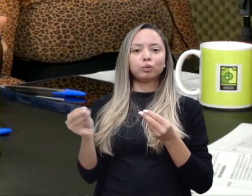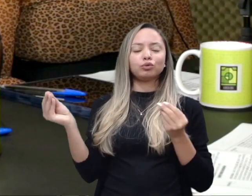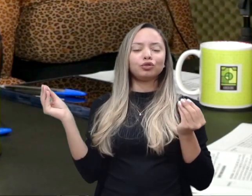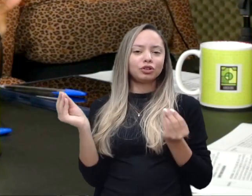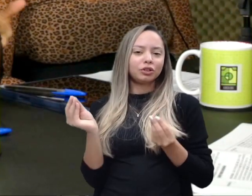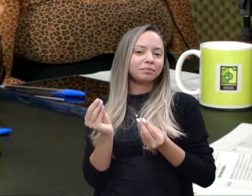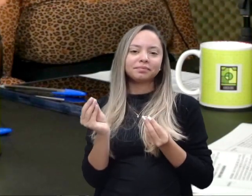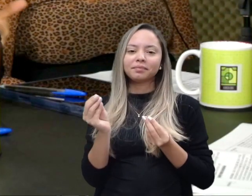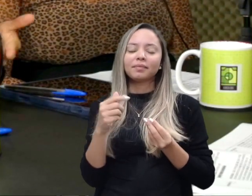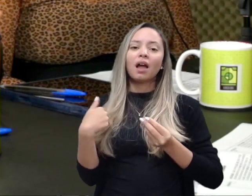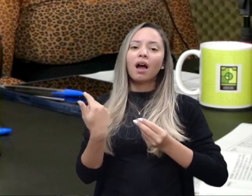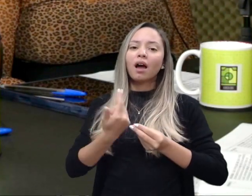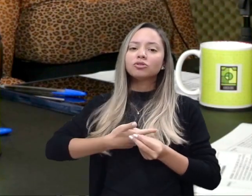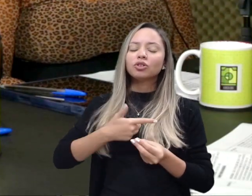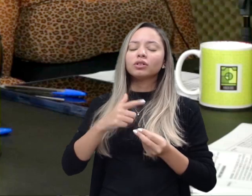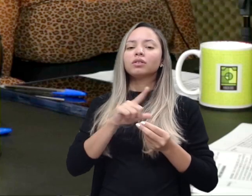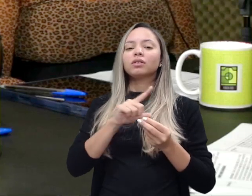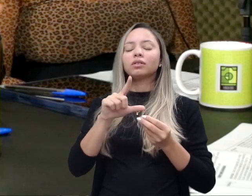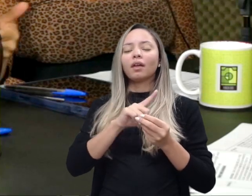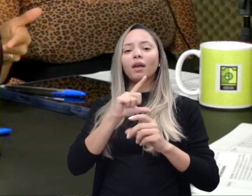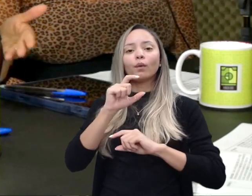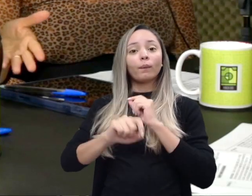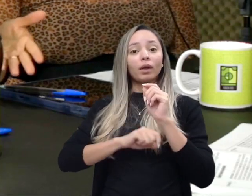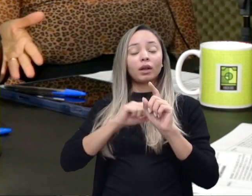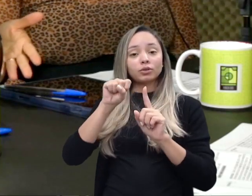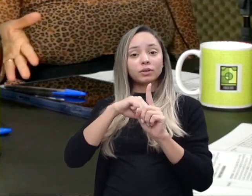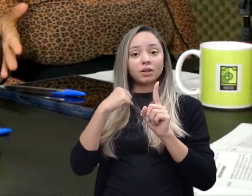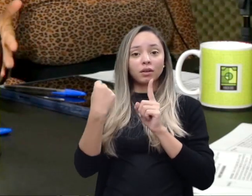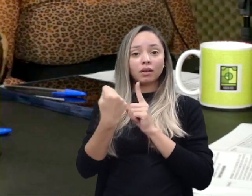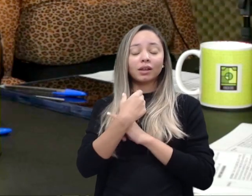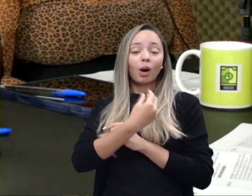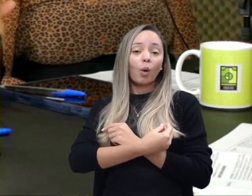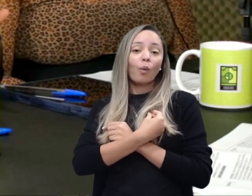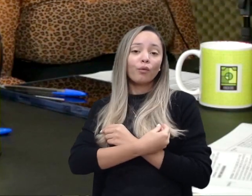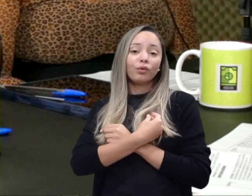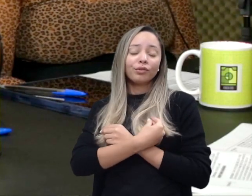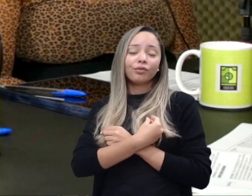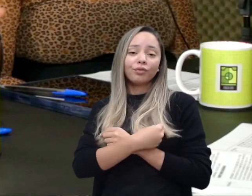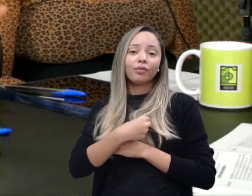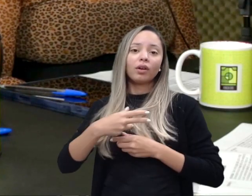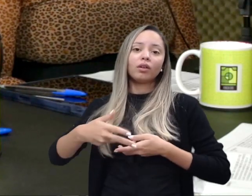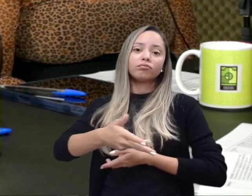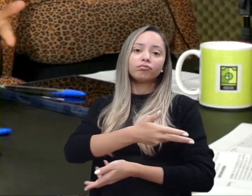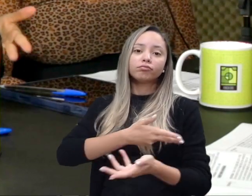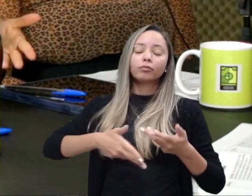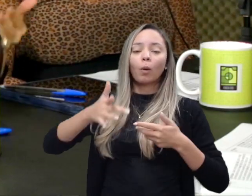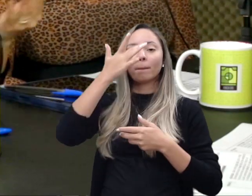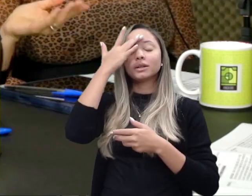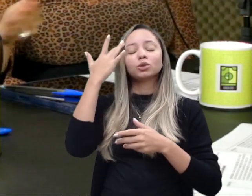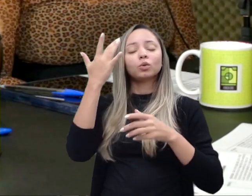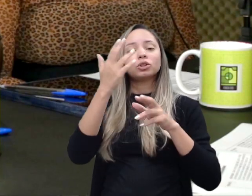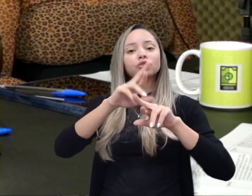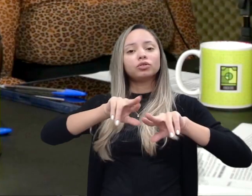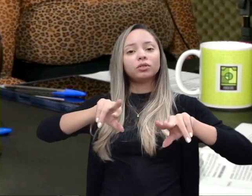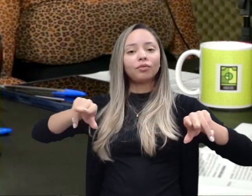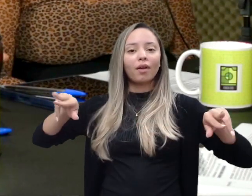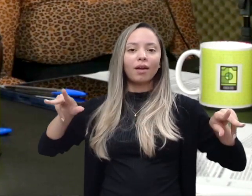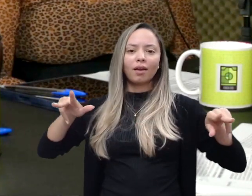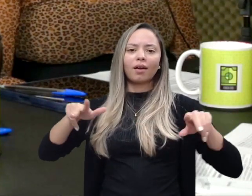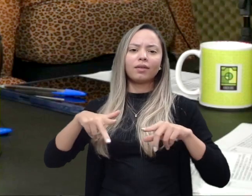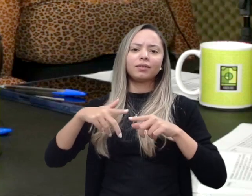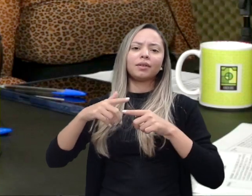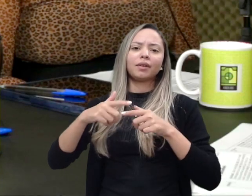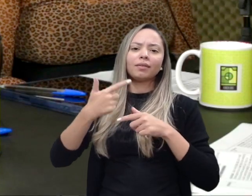A gente tem uma tendência enquanto sociedade a conviver com pessoas diferentes cada dia mais. E não só uma deficiência, que eu falei, não uma